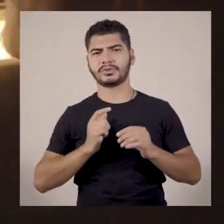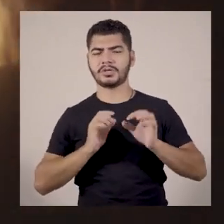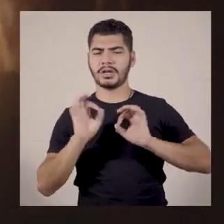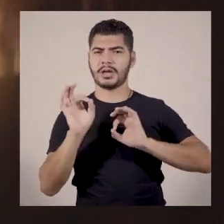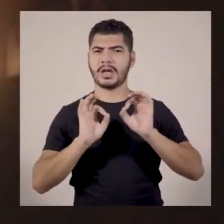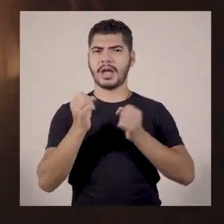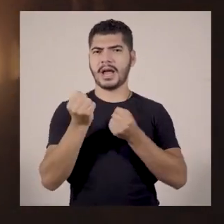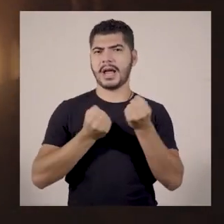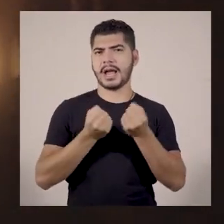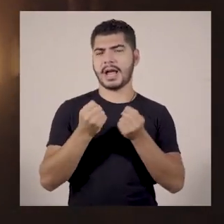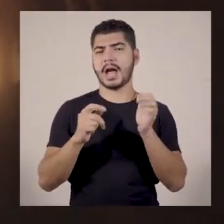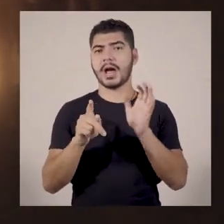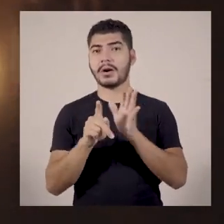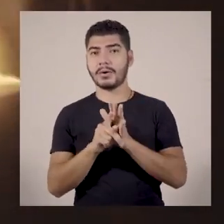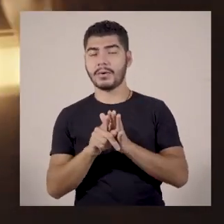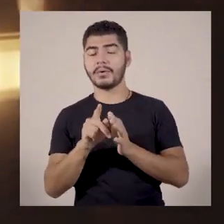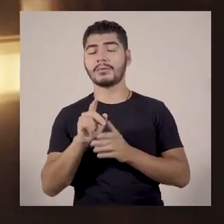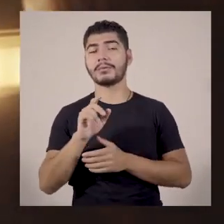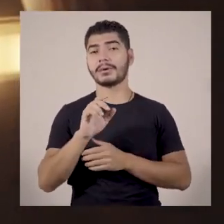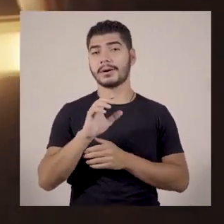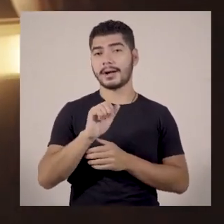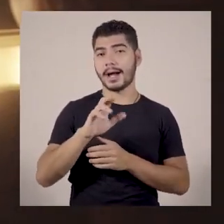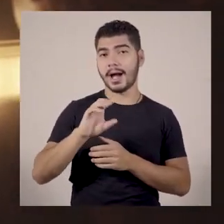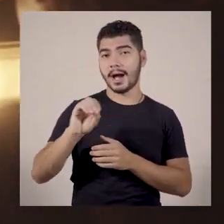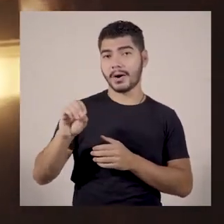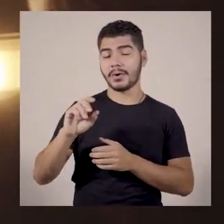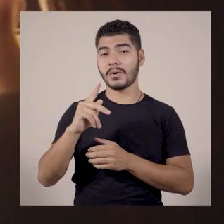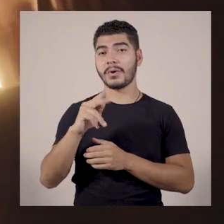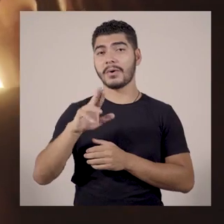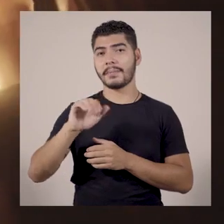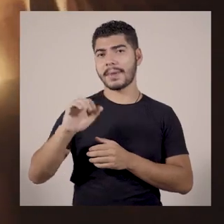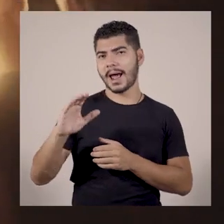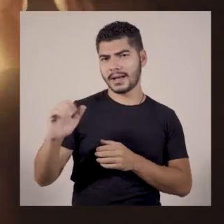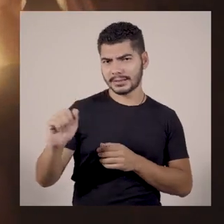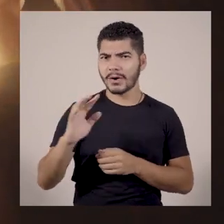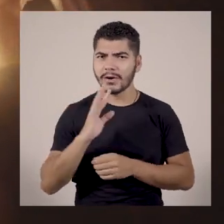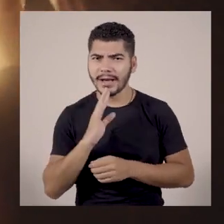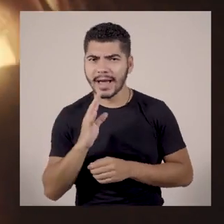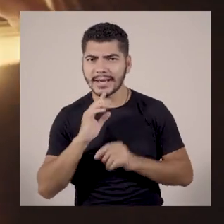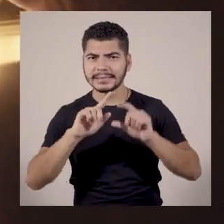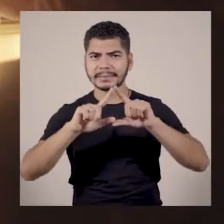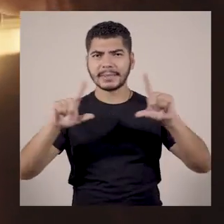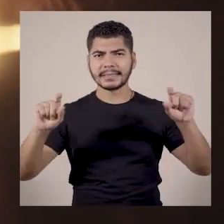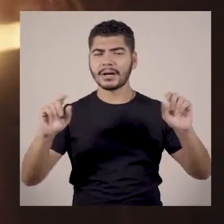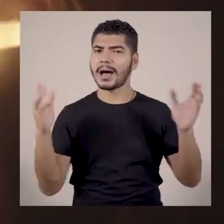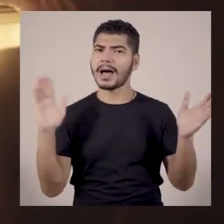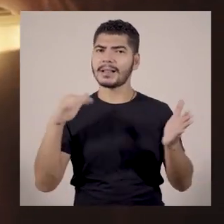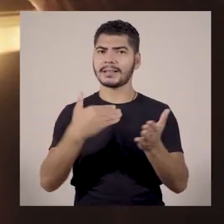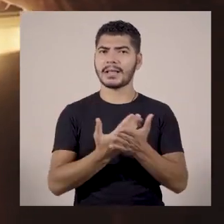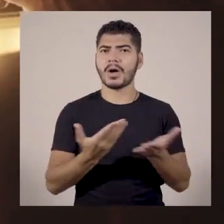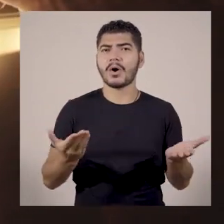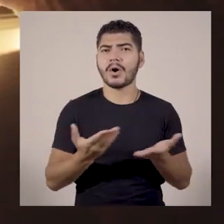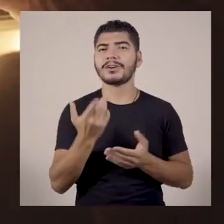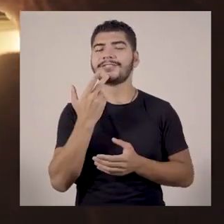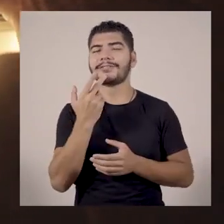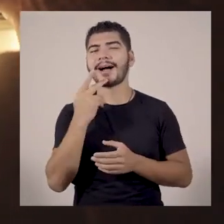praça. Carro de praça? Você não sabe o que é? Não. Você nunca ouviu essa expressão? Não. Tem gente que usa ela até